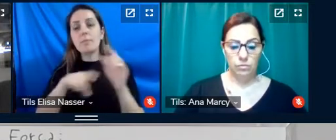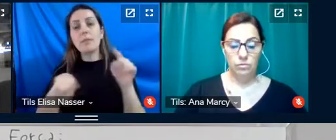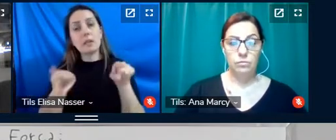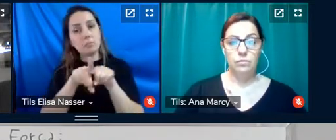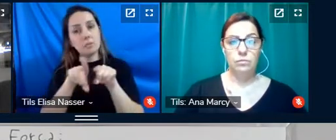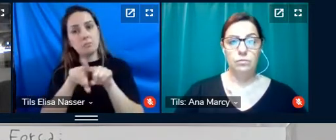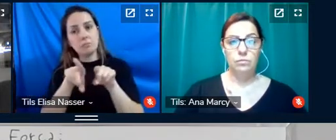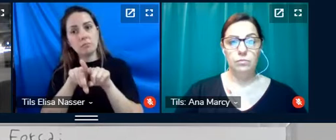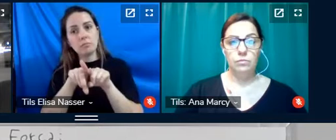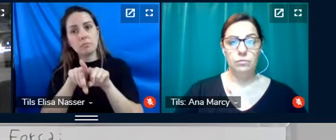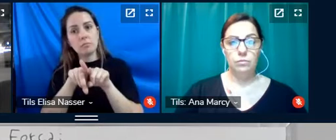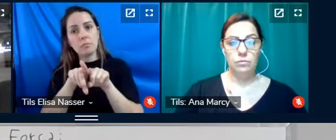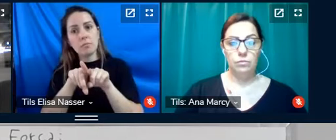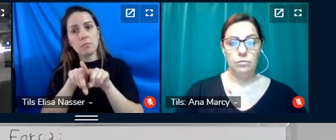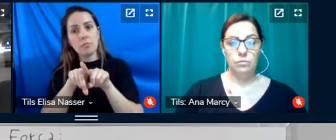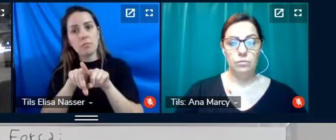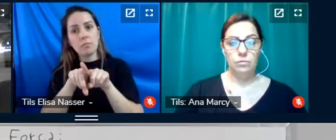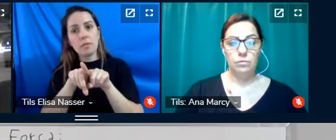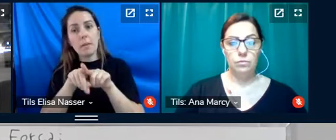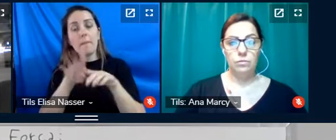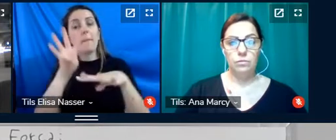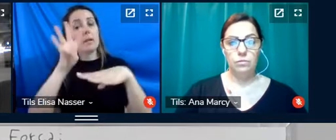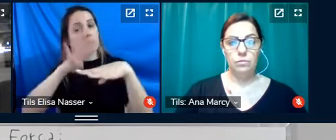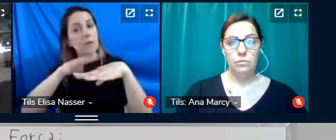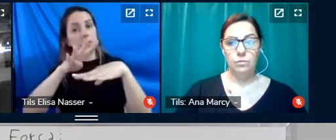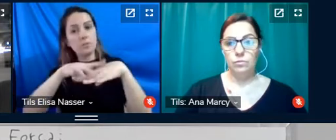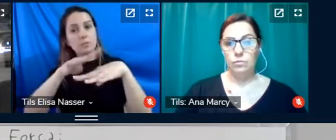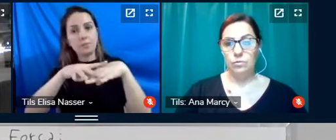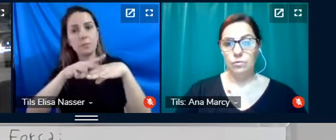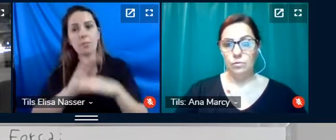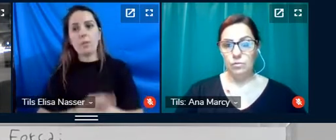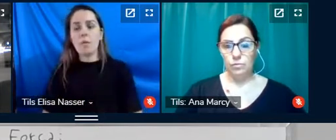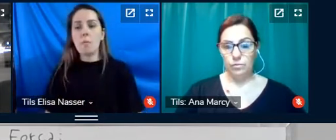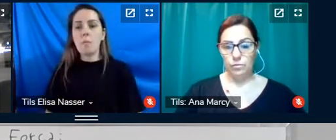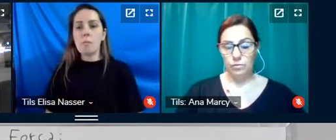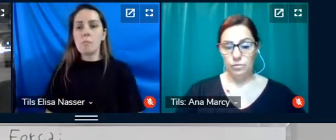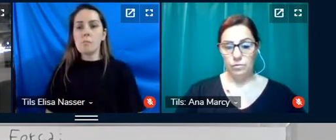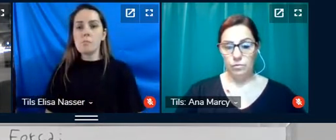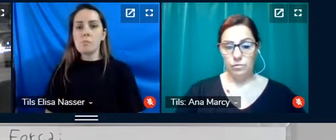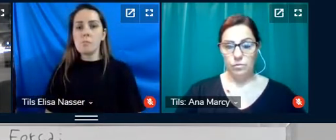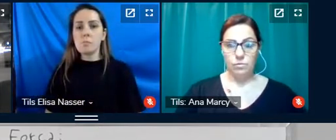também no espectro matemático, né?